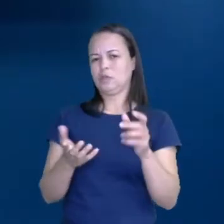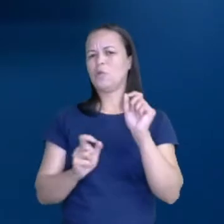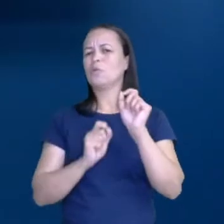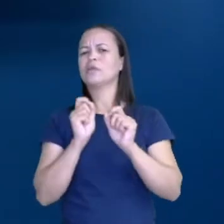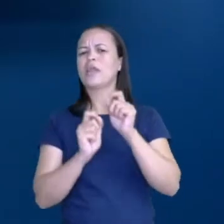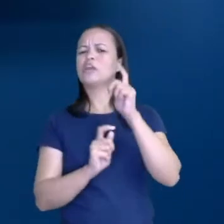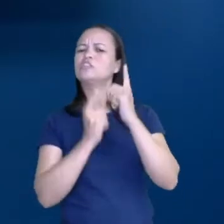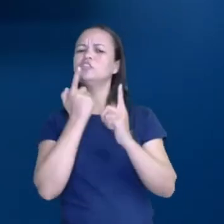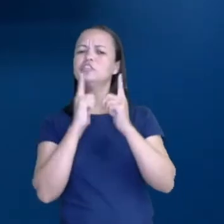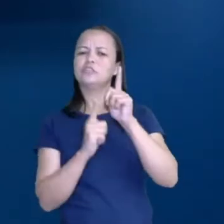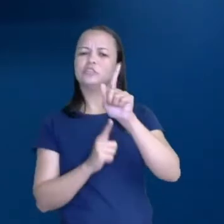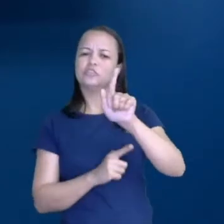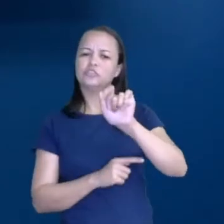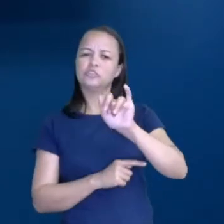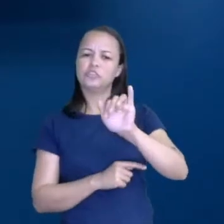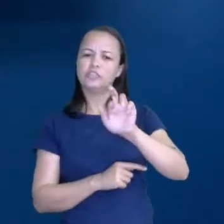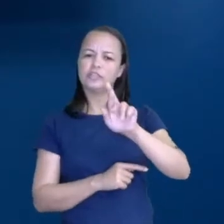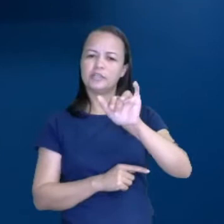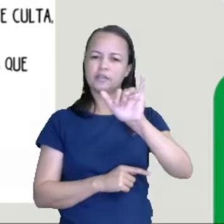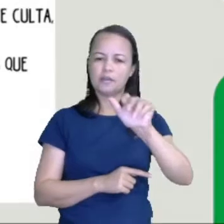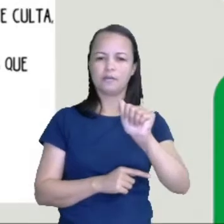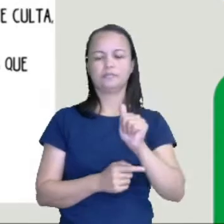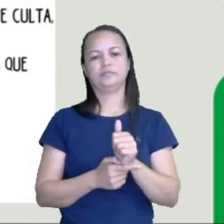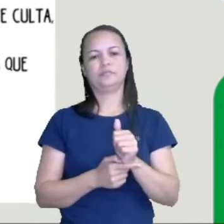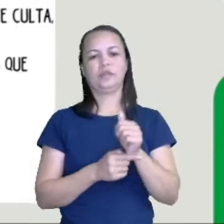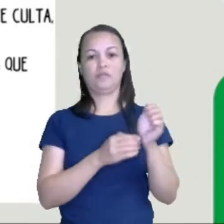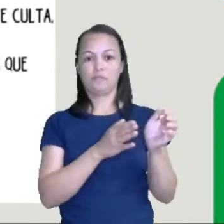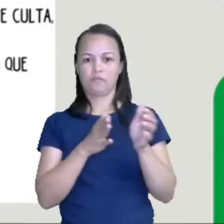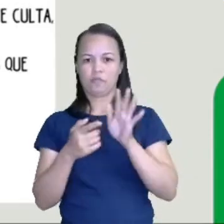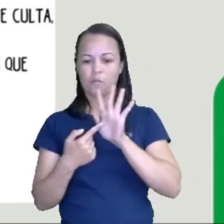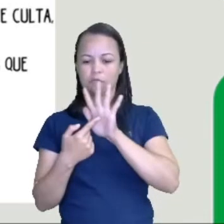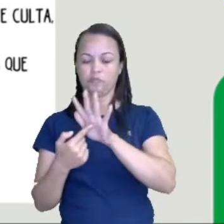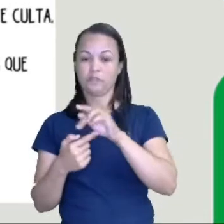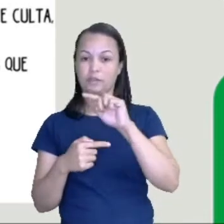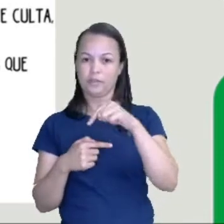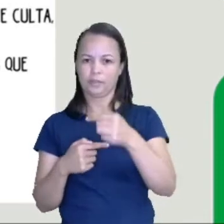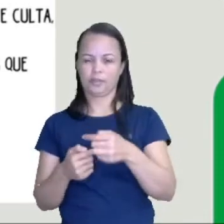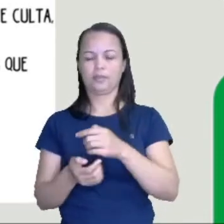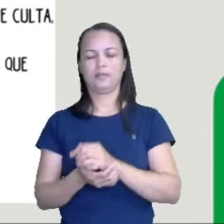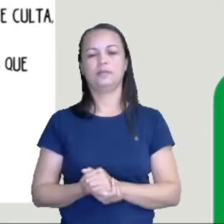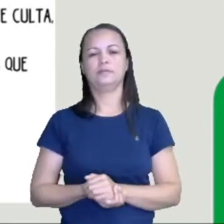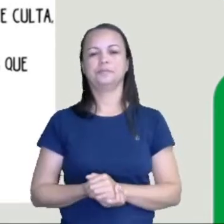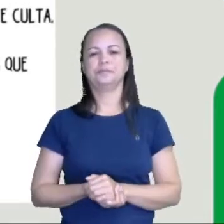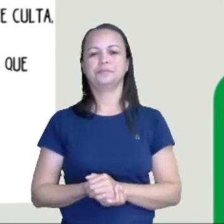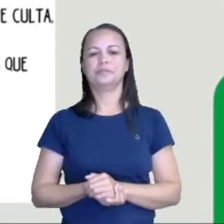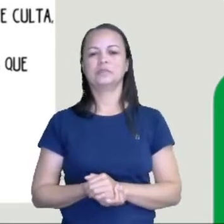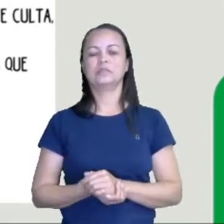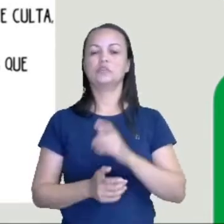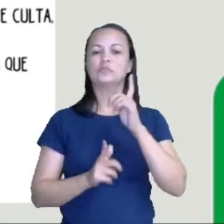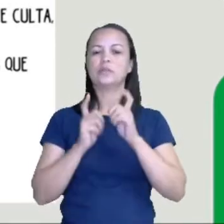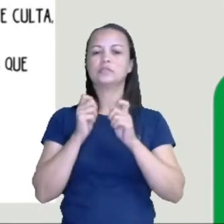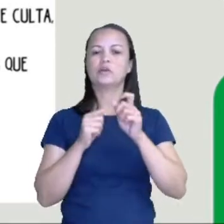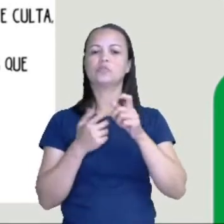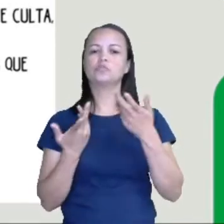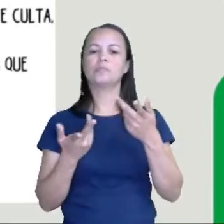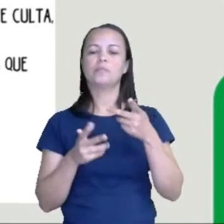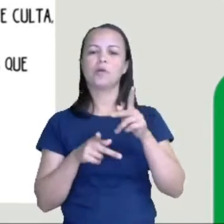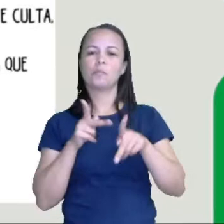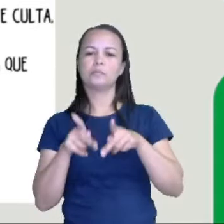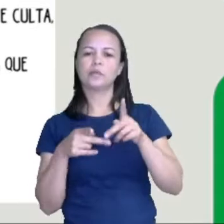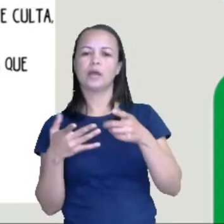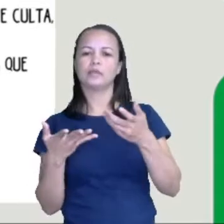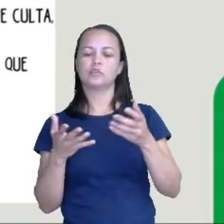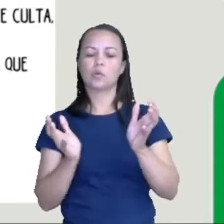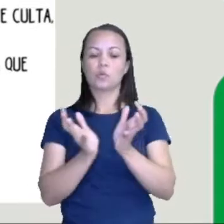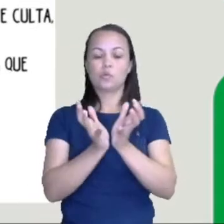Alguém sabe o que é? A gente vai ver aqui mais na frente. Elas são expressões populares utilizadas por